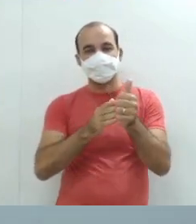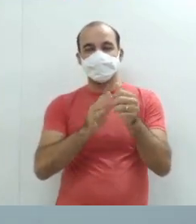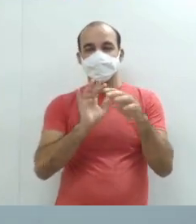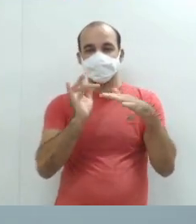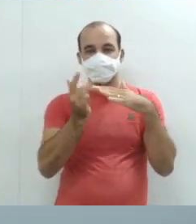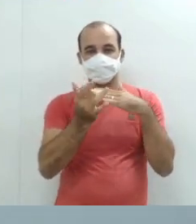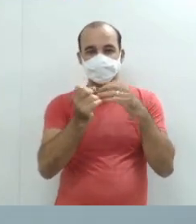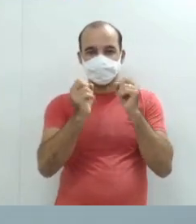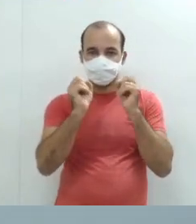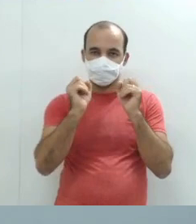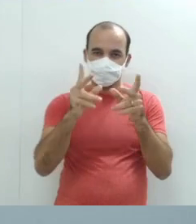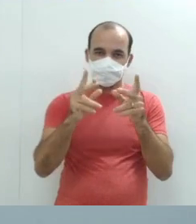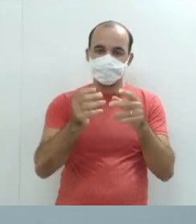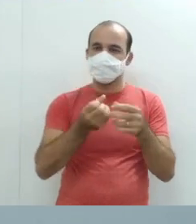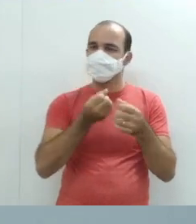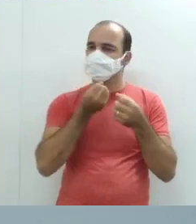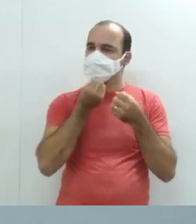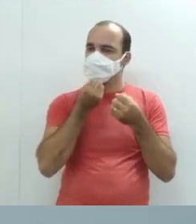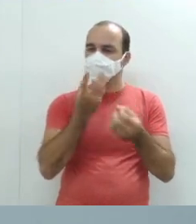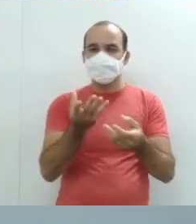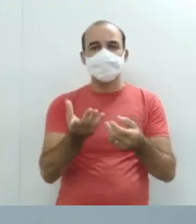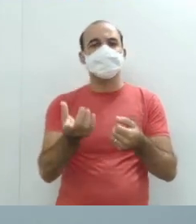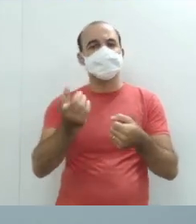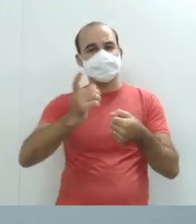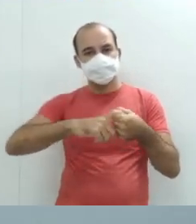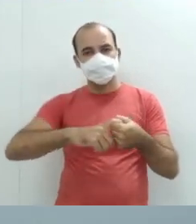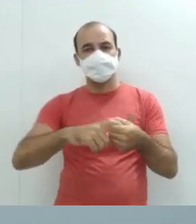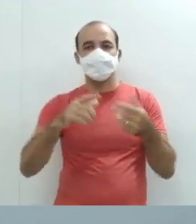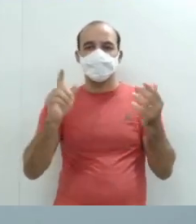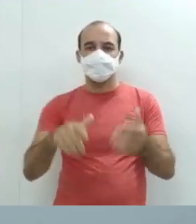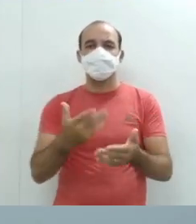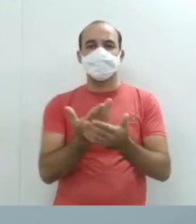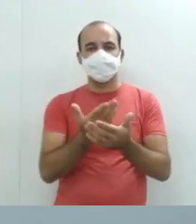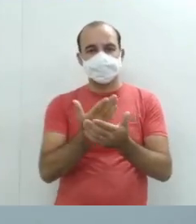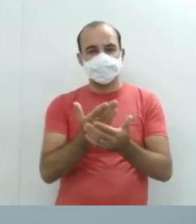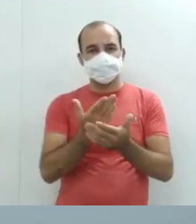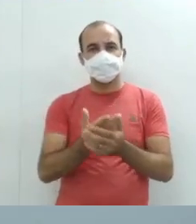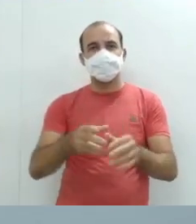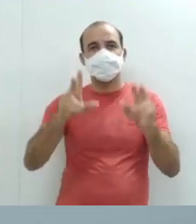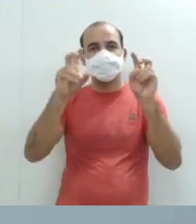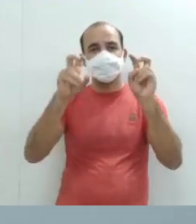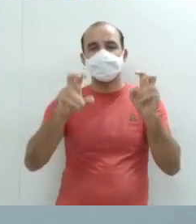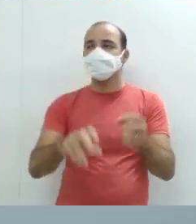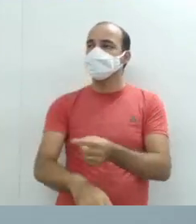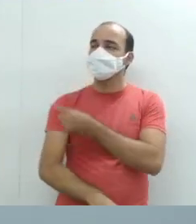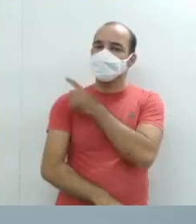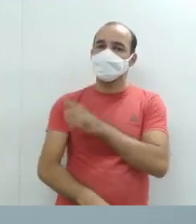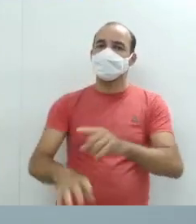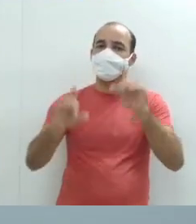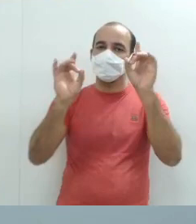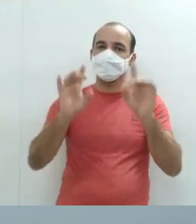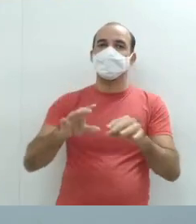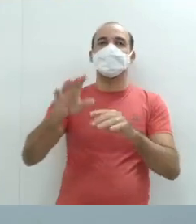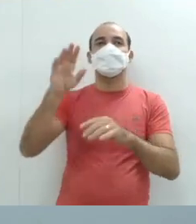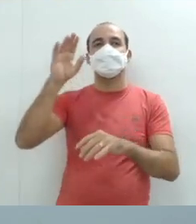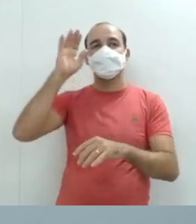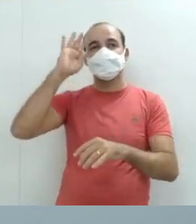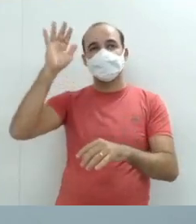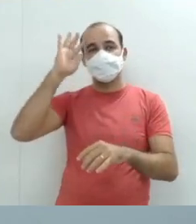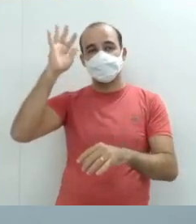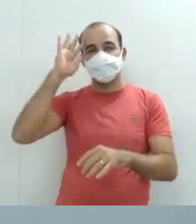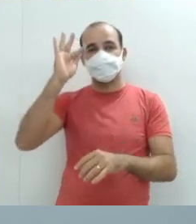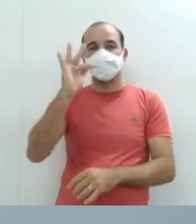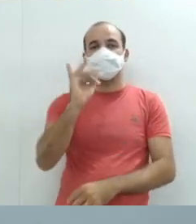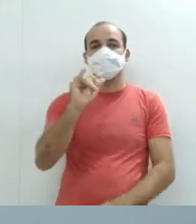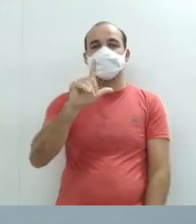tá bom? Muito bom poder revê-los para mais uma vez estudarmos esse assunto tão especial que é a filosofia. Vamos lá?